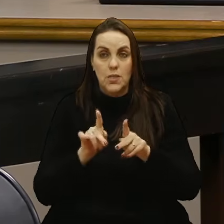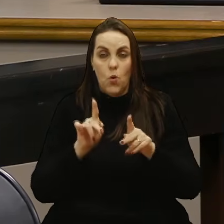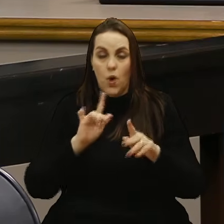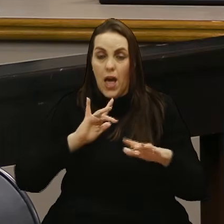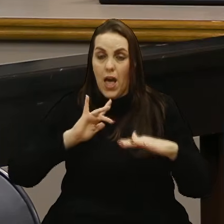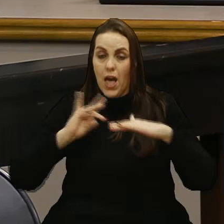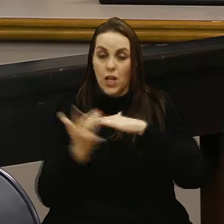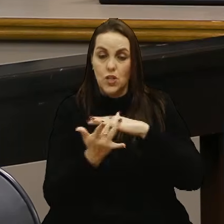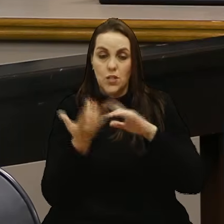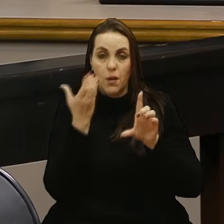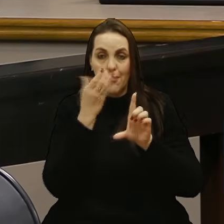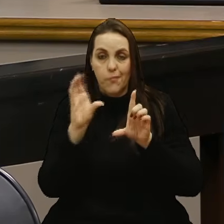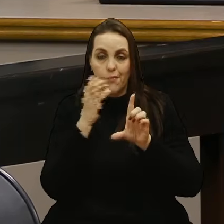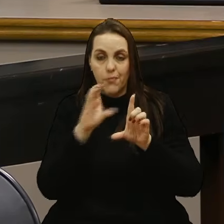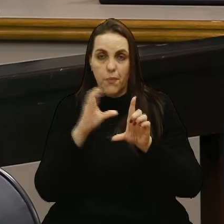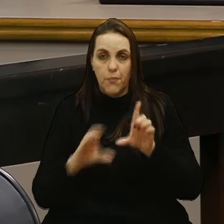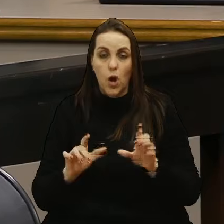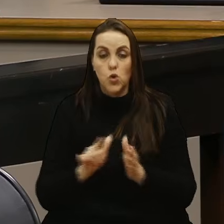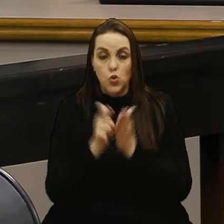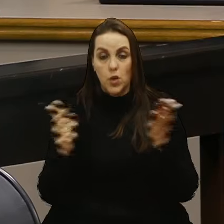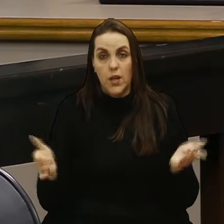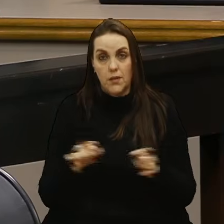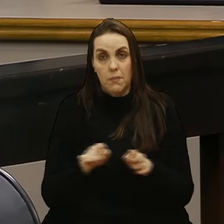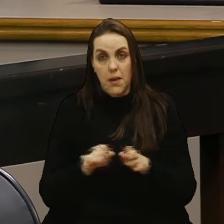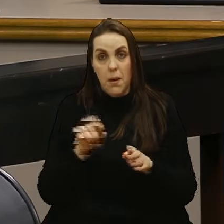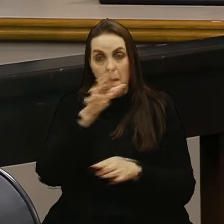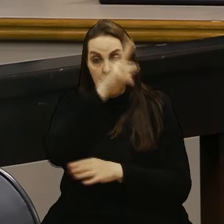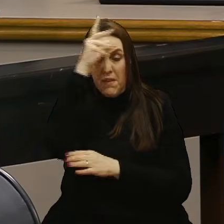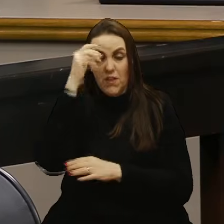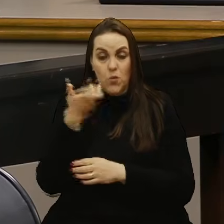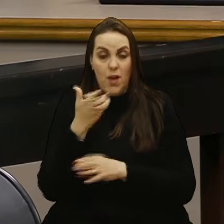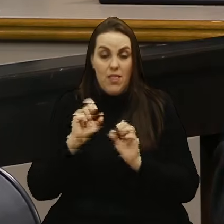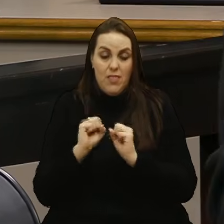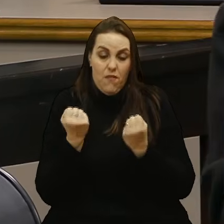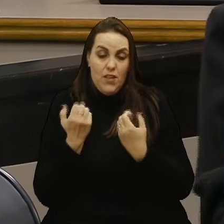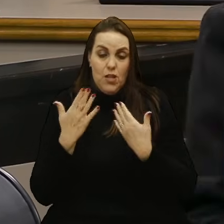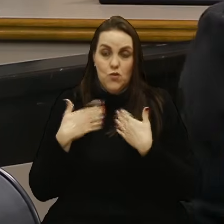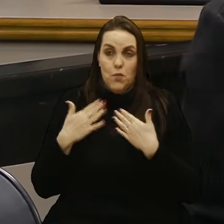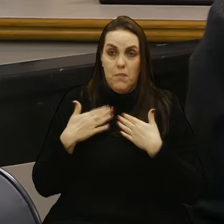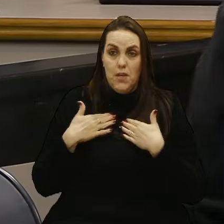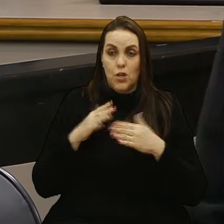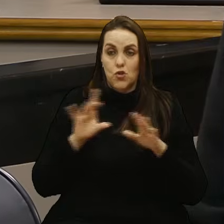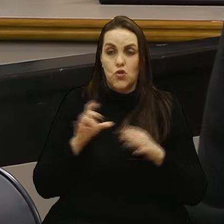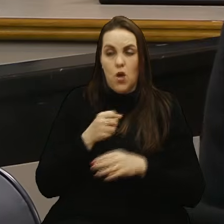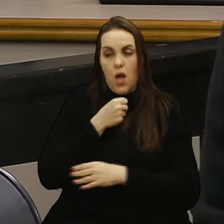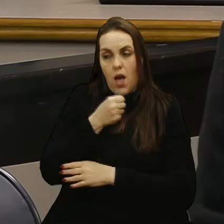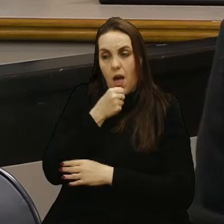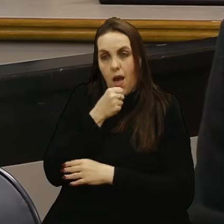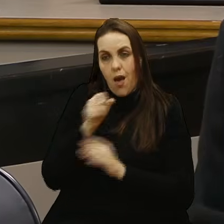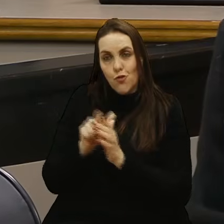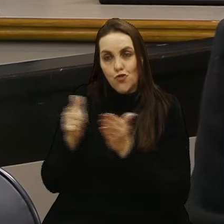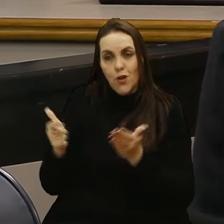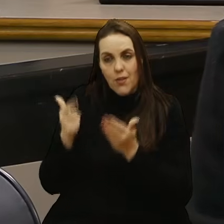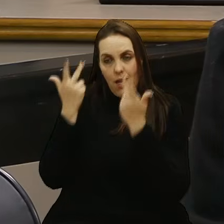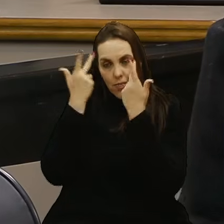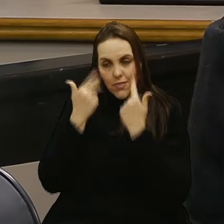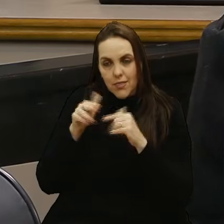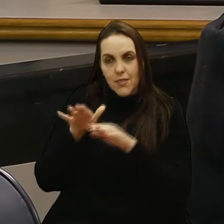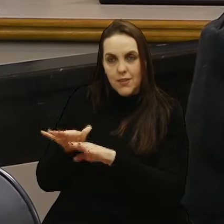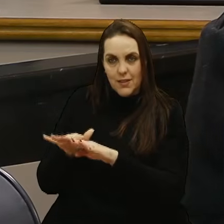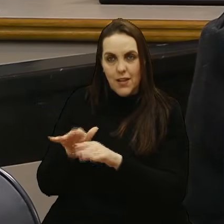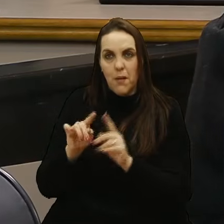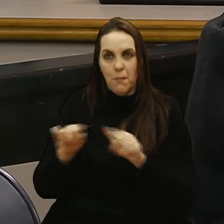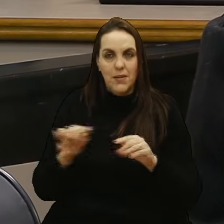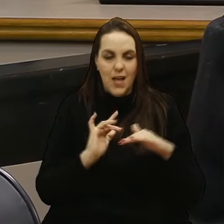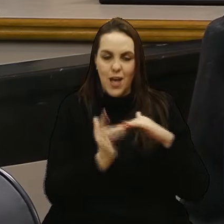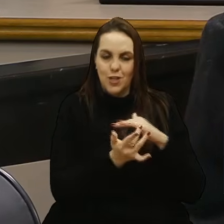por exemplo, nos jornais. Muitas vezes o prefeito quer se defender de mim e manda, às vezes, a matéria só para os jornais normais, né,